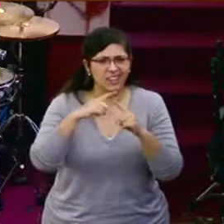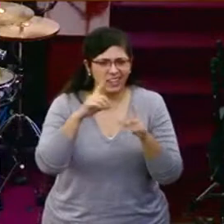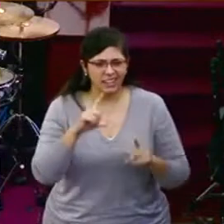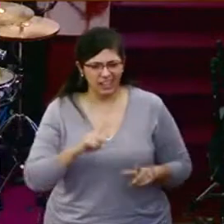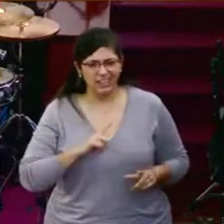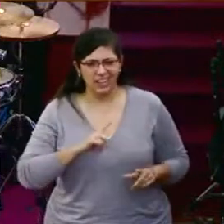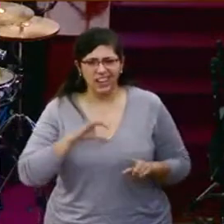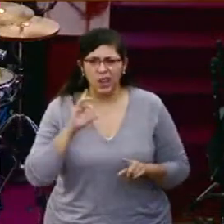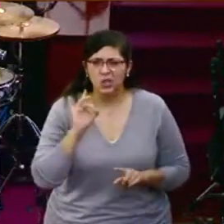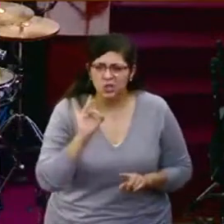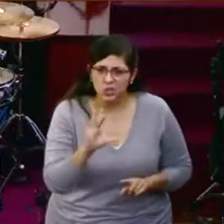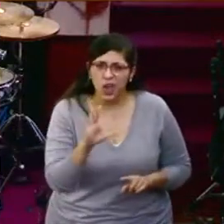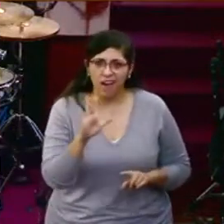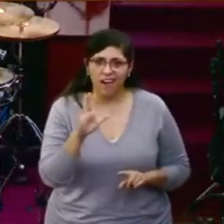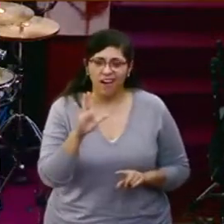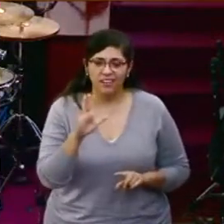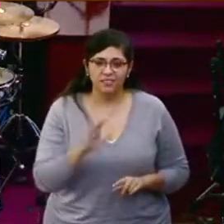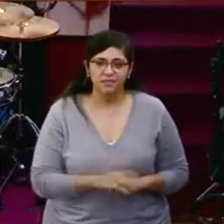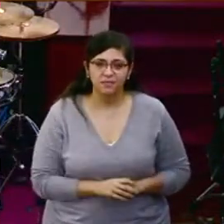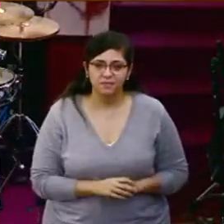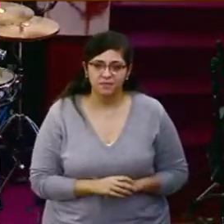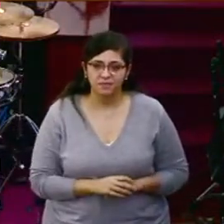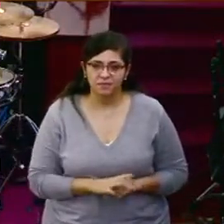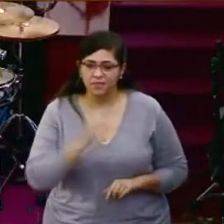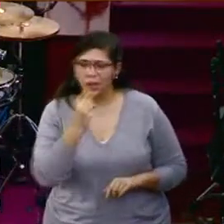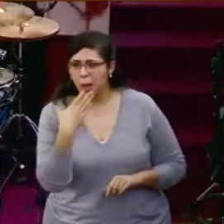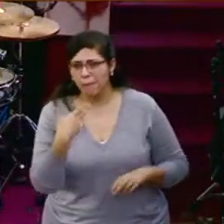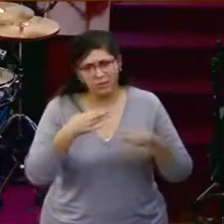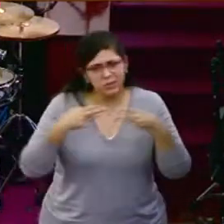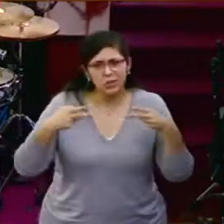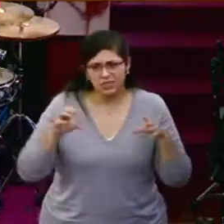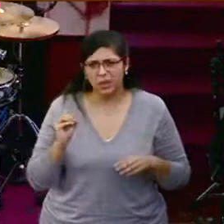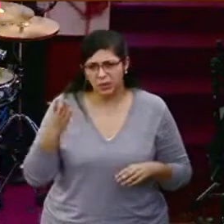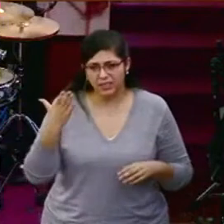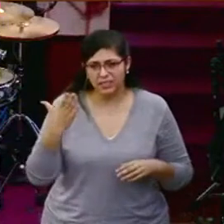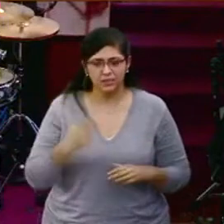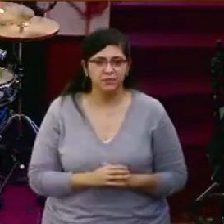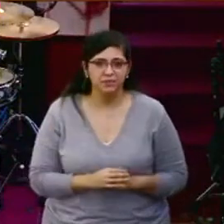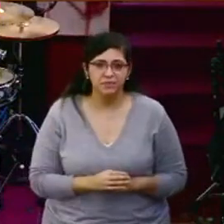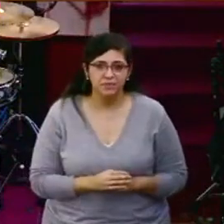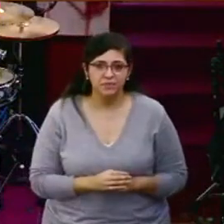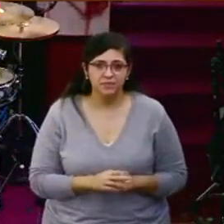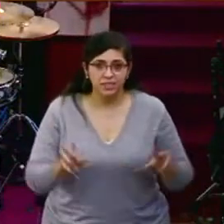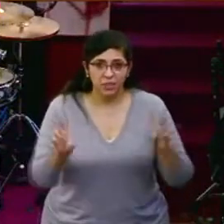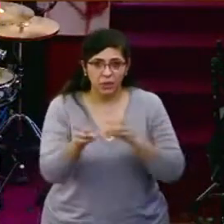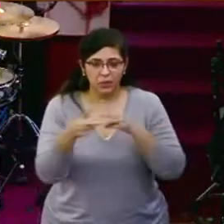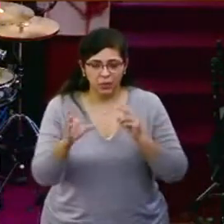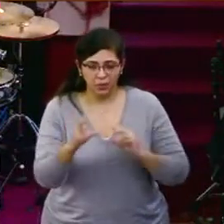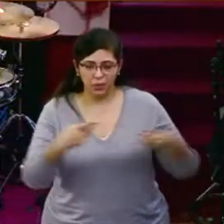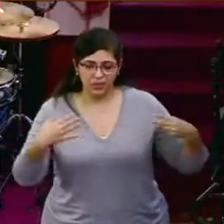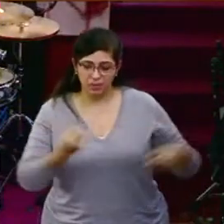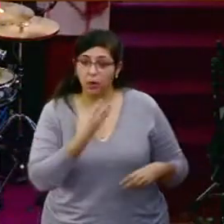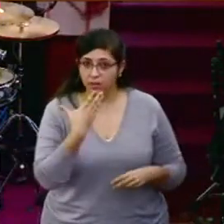não são exatamente boas circunstâncias o ventos favoráveis